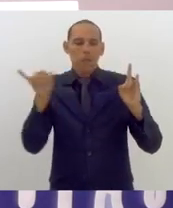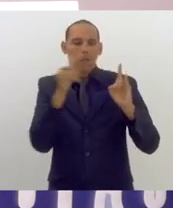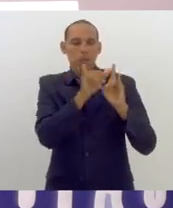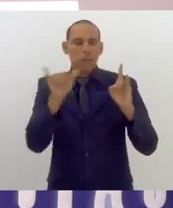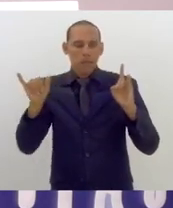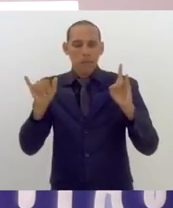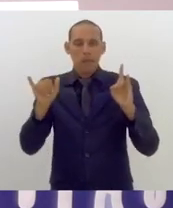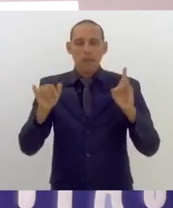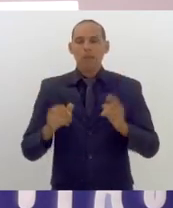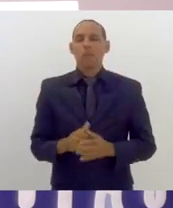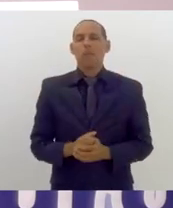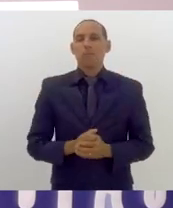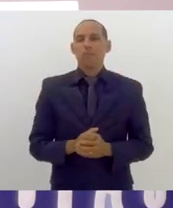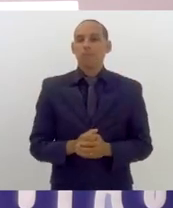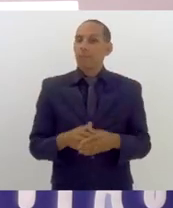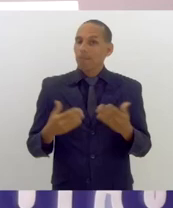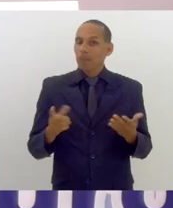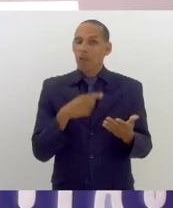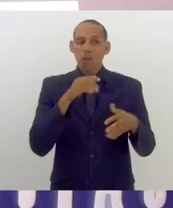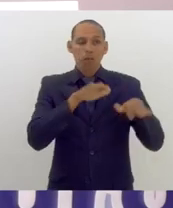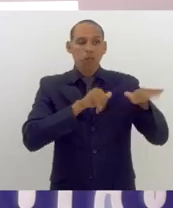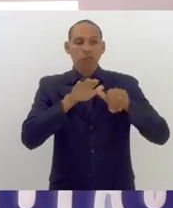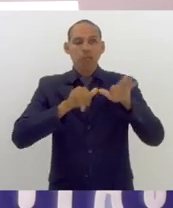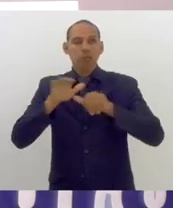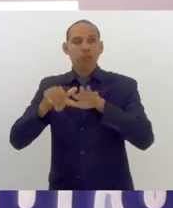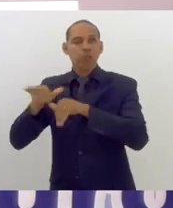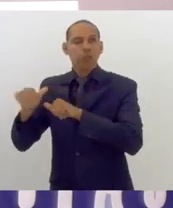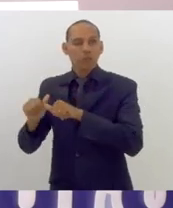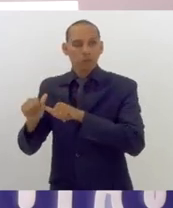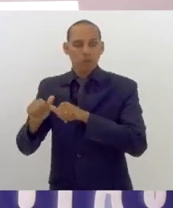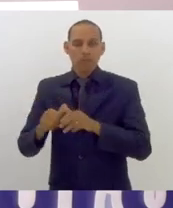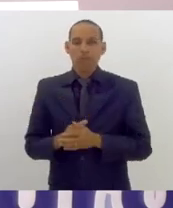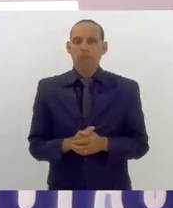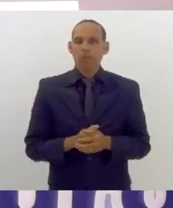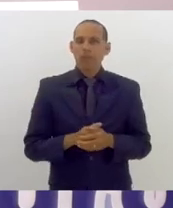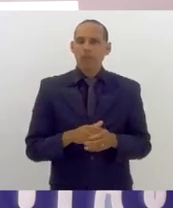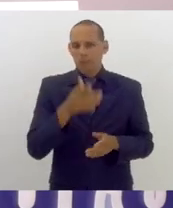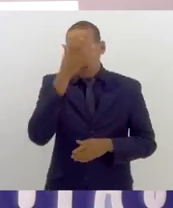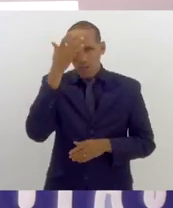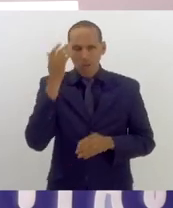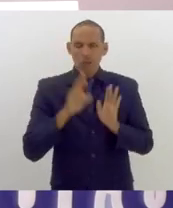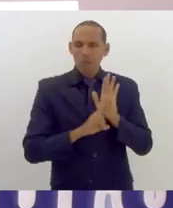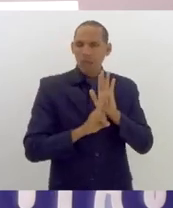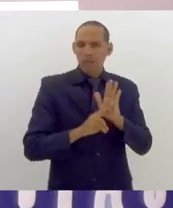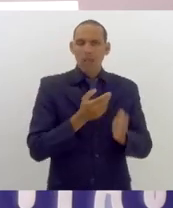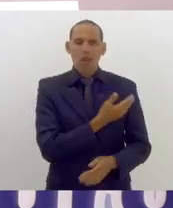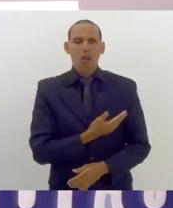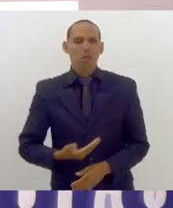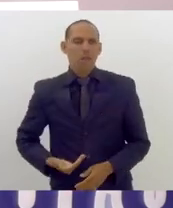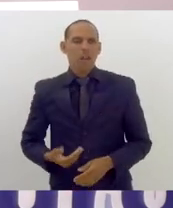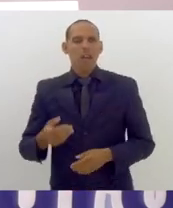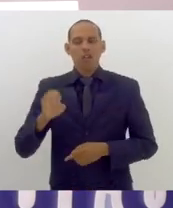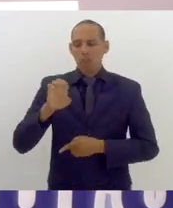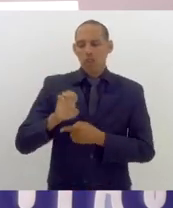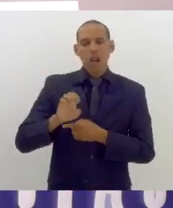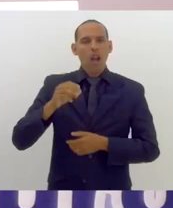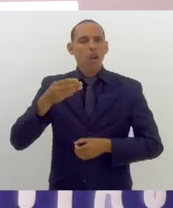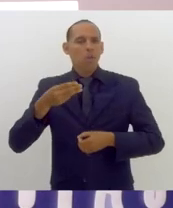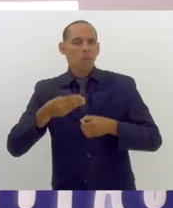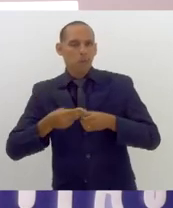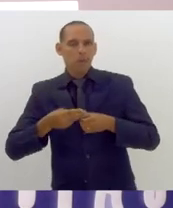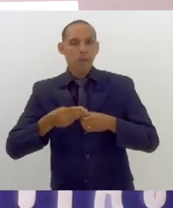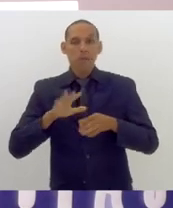convite a vários representantes né no governo não só do estado do município mas eu queria chamar aqui para fazer